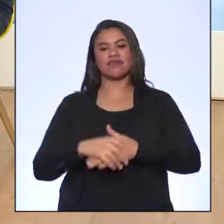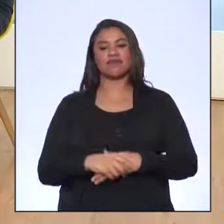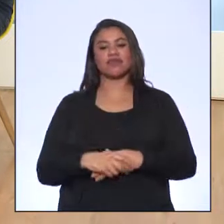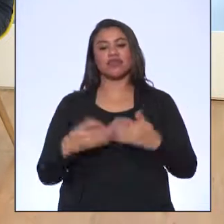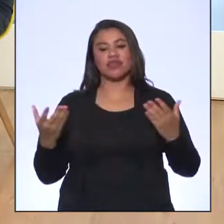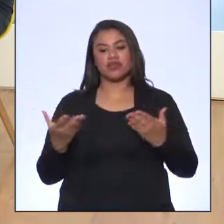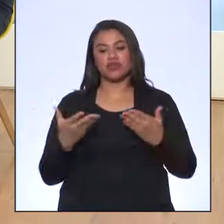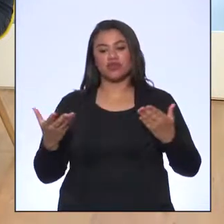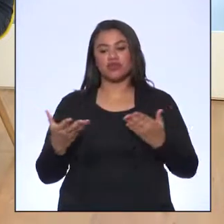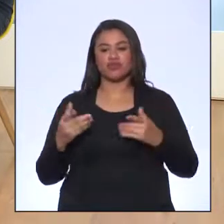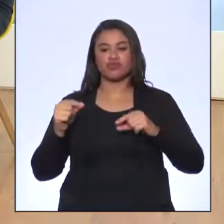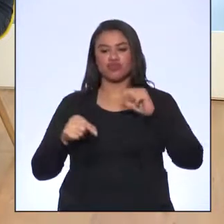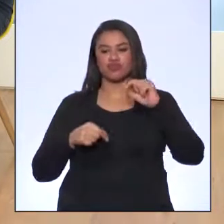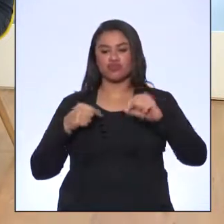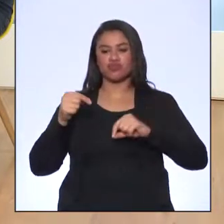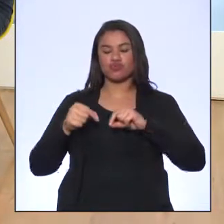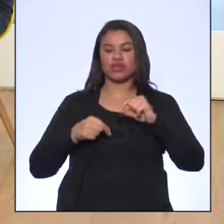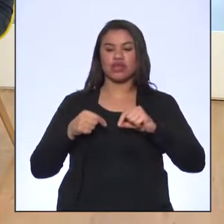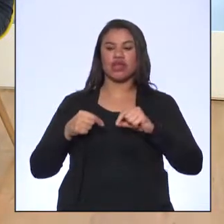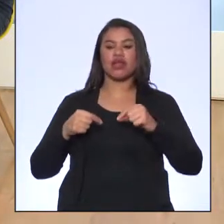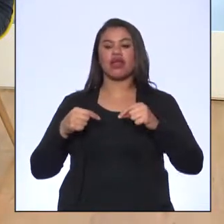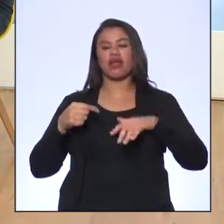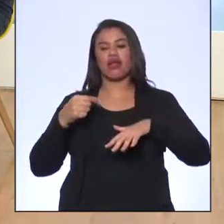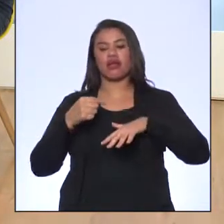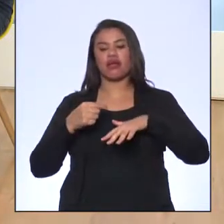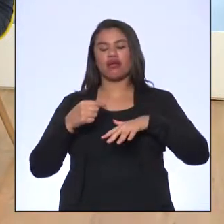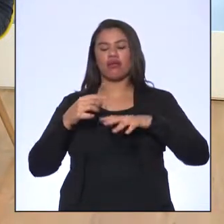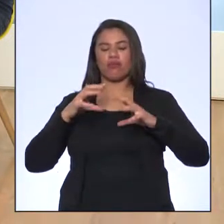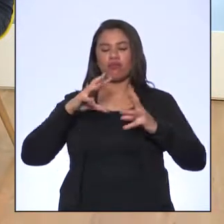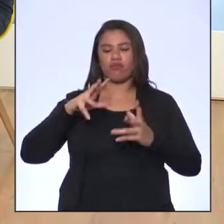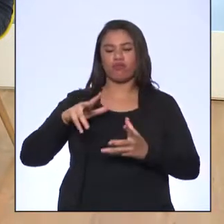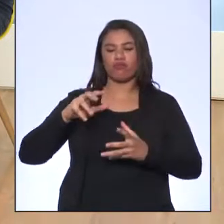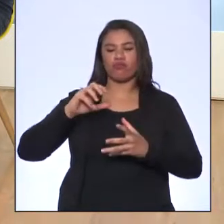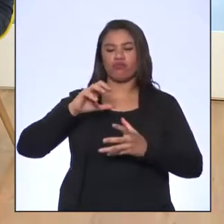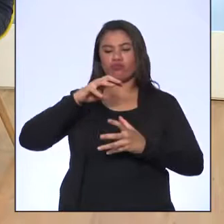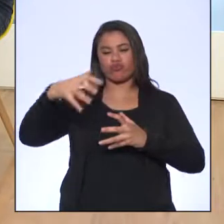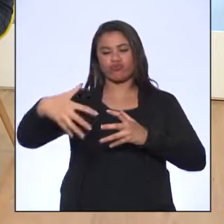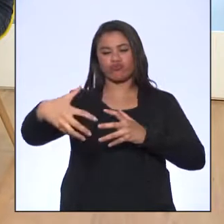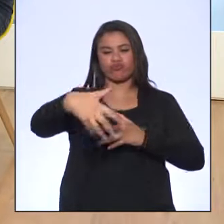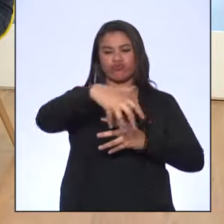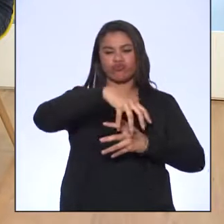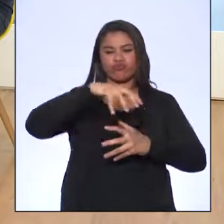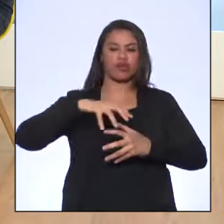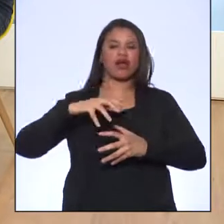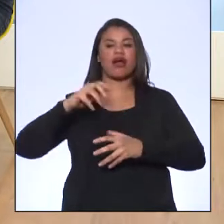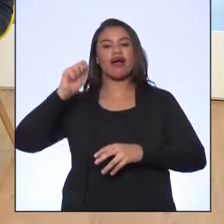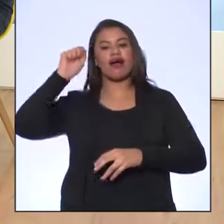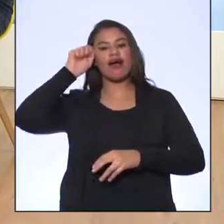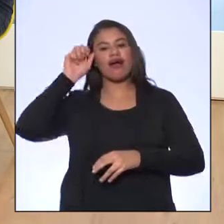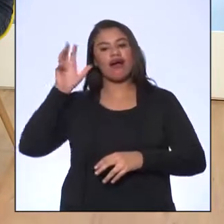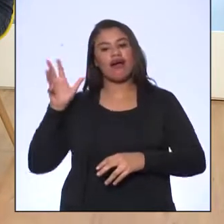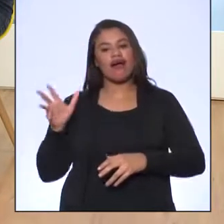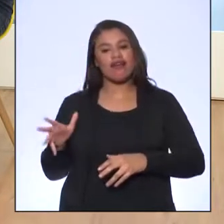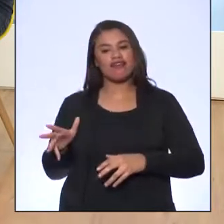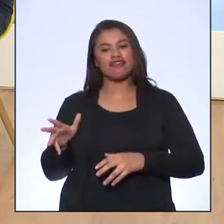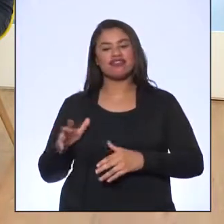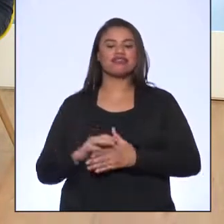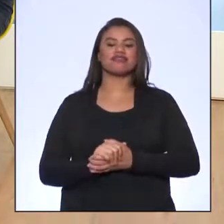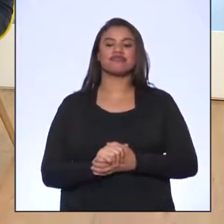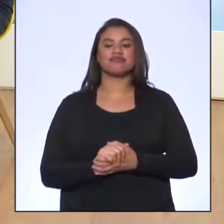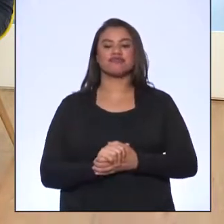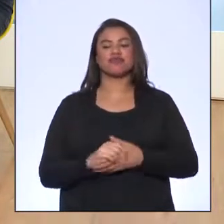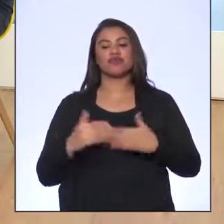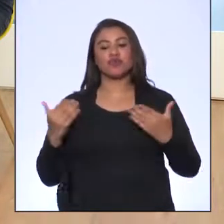pouco mais com relação ao continente africano. Então, nós trouxemos essa possibilidade de estudar